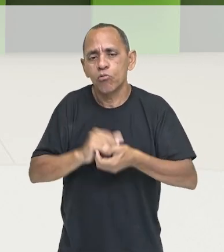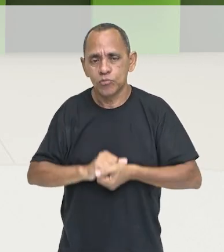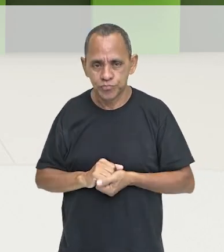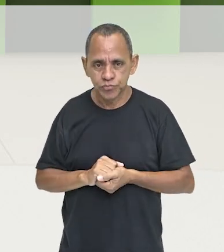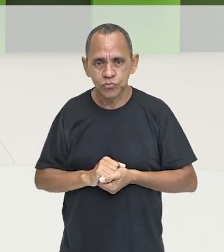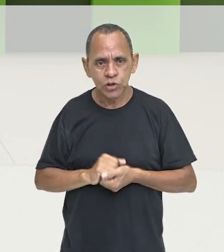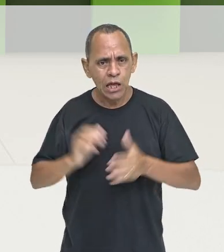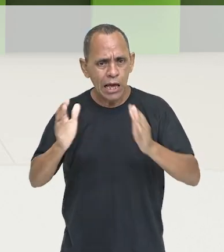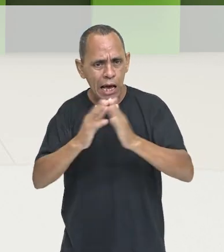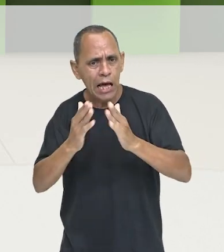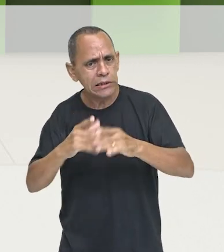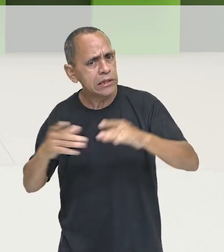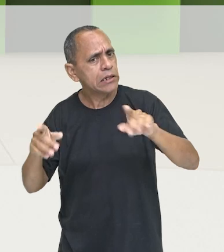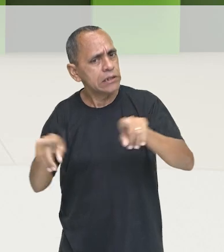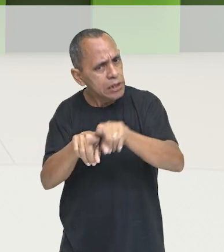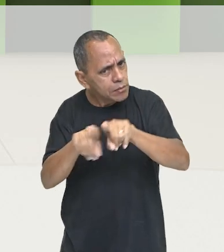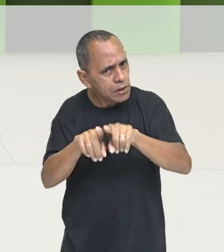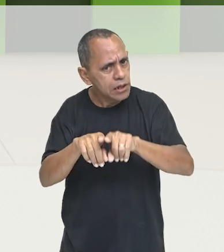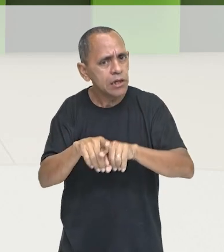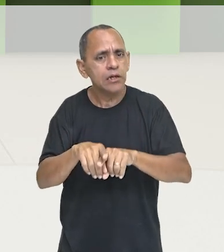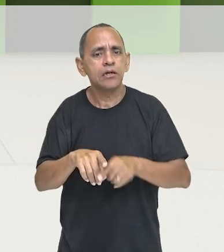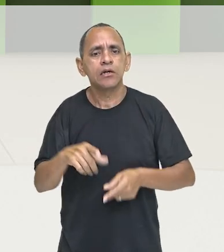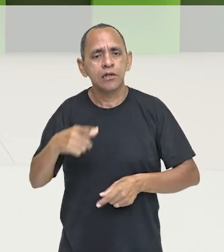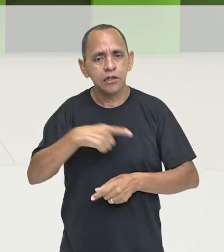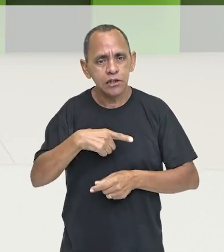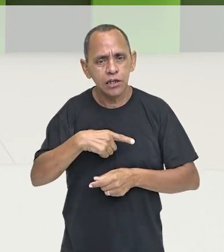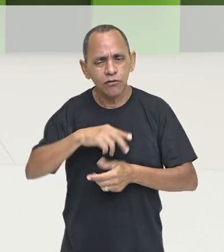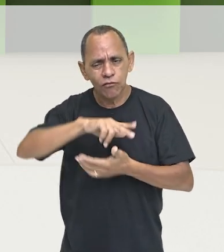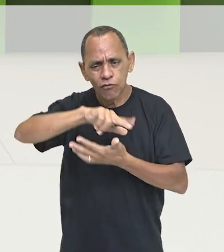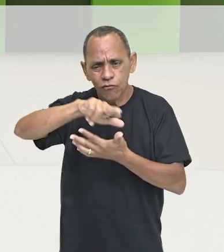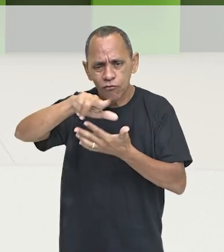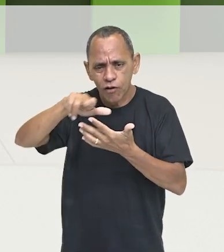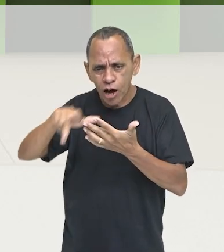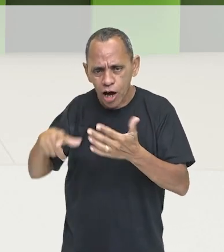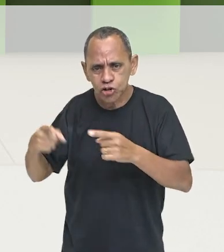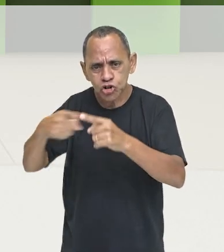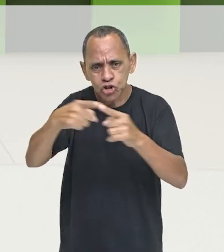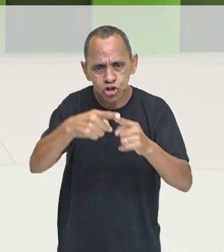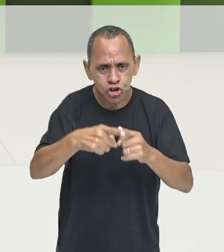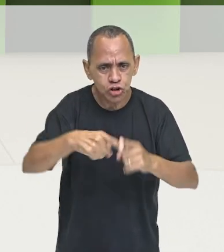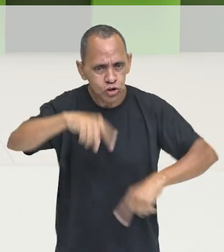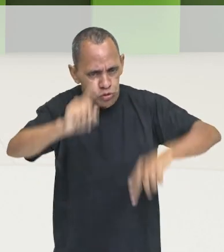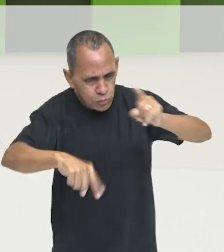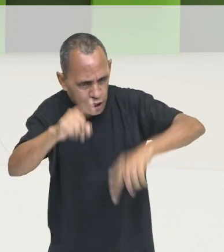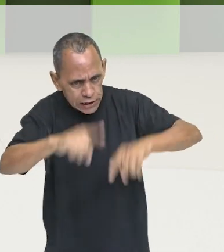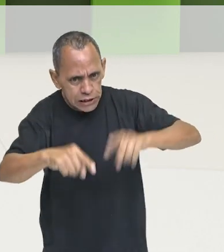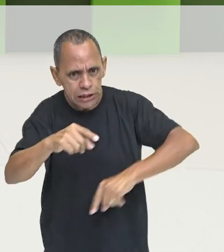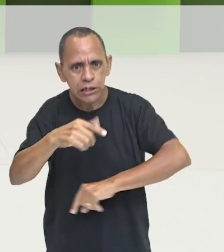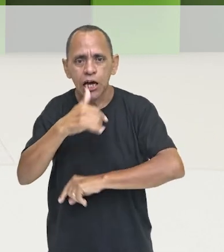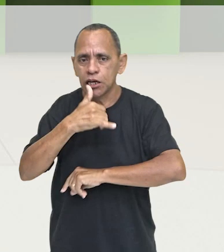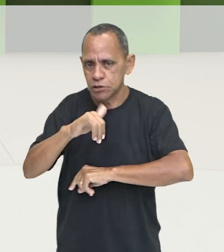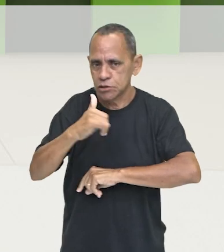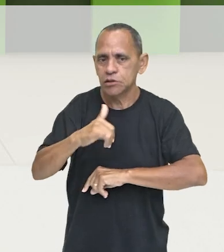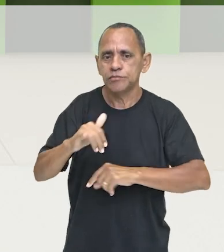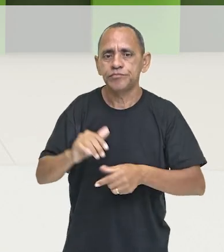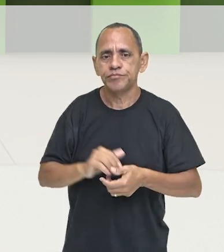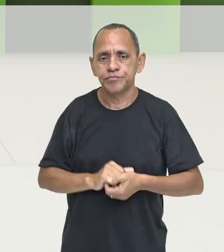também deve ter muitos aparelhos e dispositivos que precisam da energia elétrica para